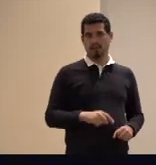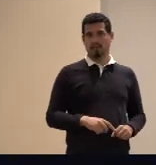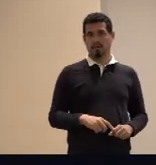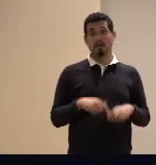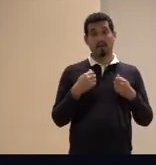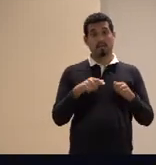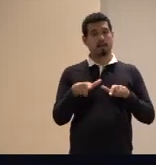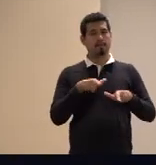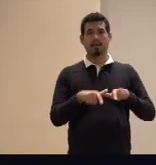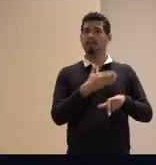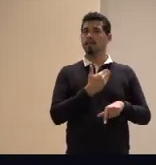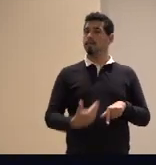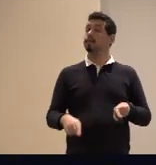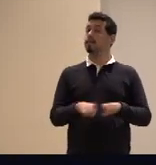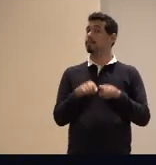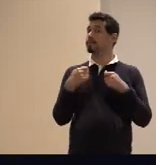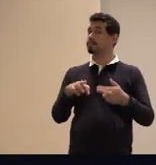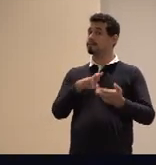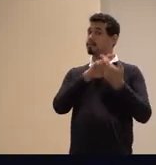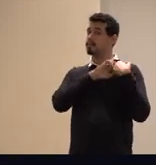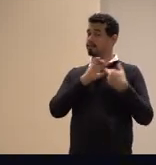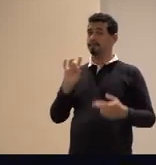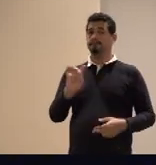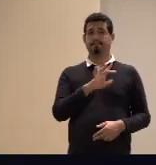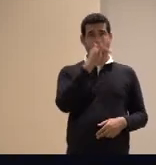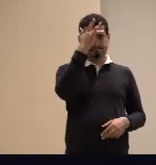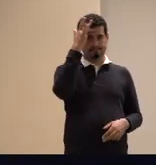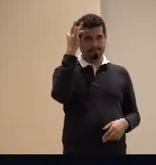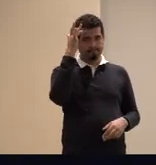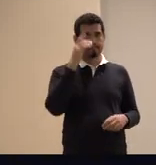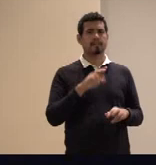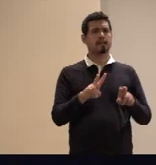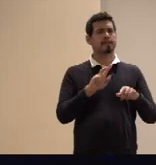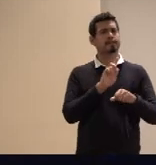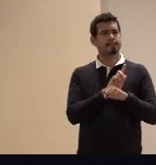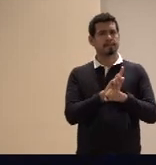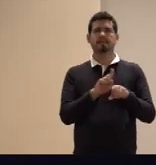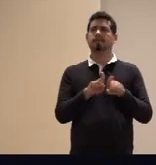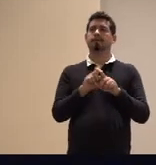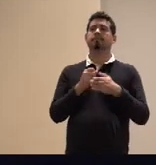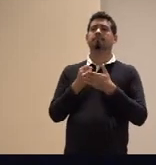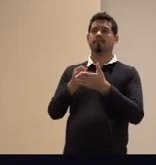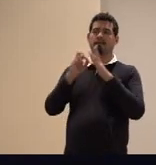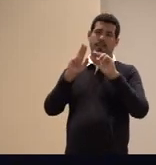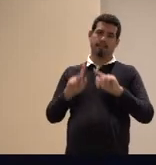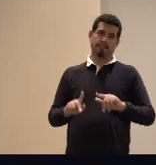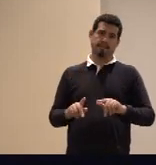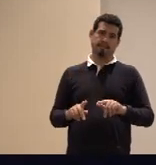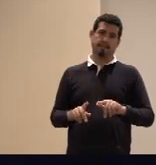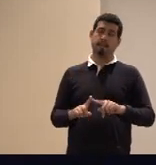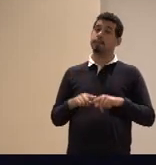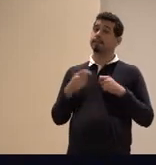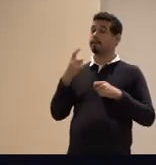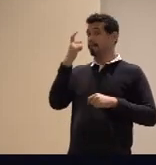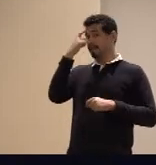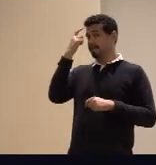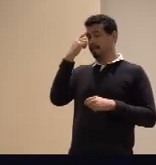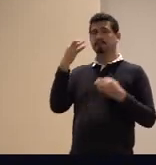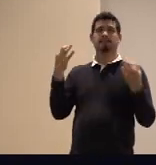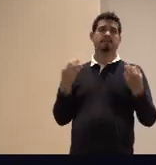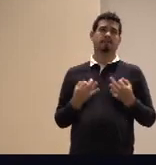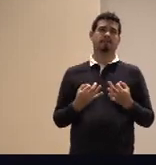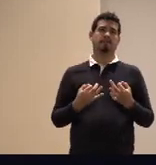serviço é público, a responsabilidade é de vocês, de gestão, de condução. Né? Então, pensar muito bem, não dá